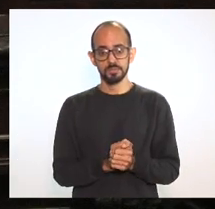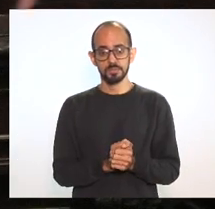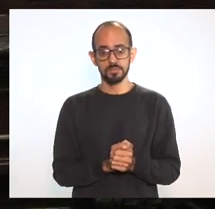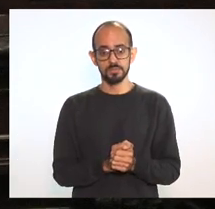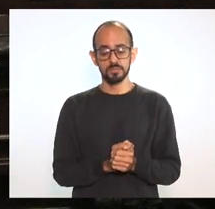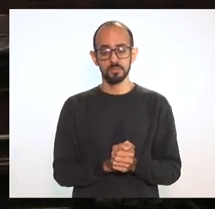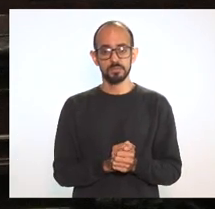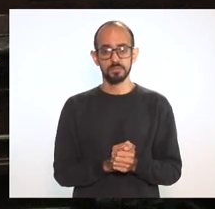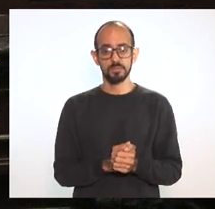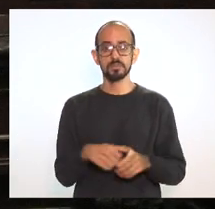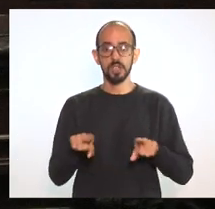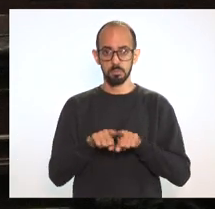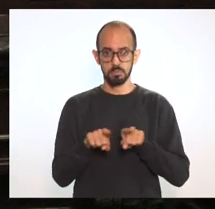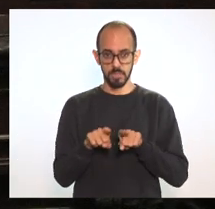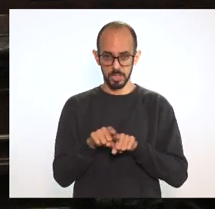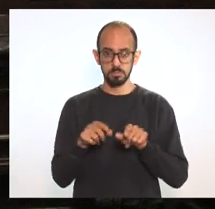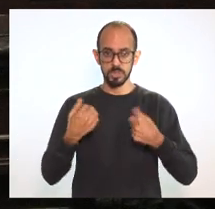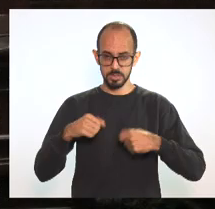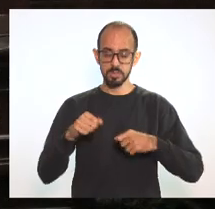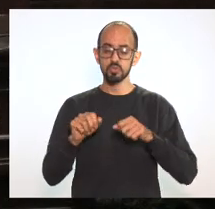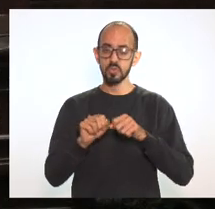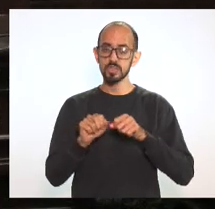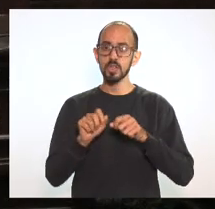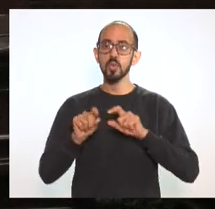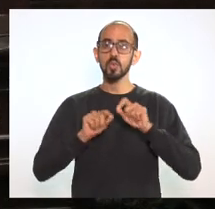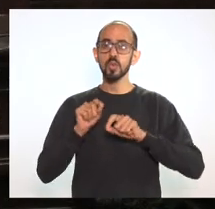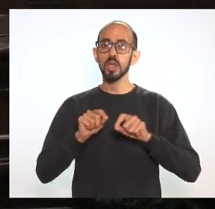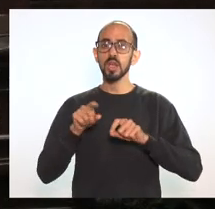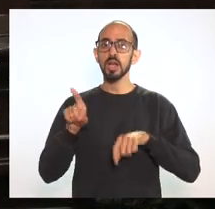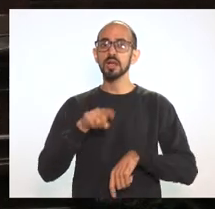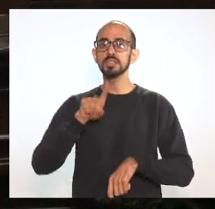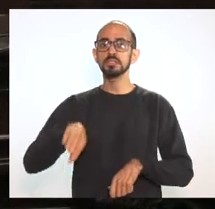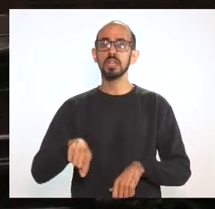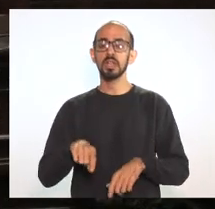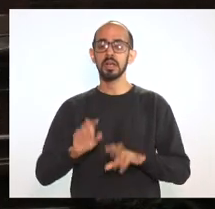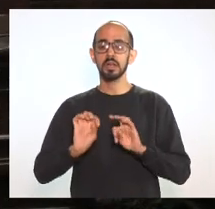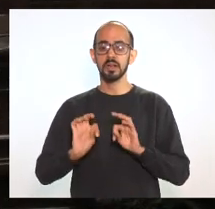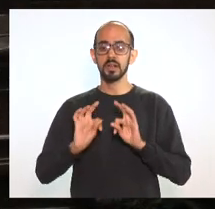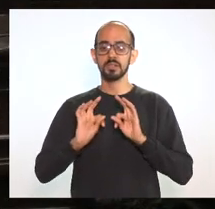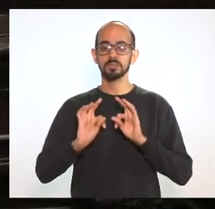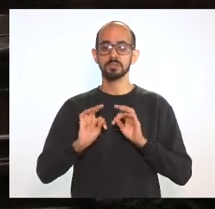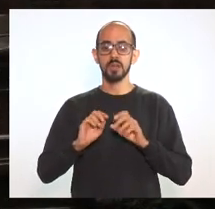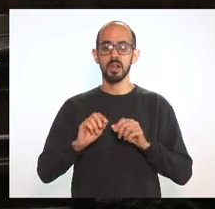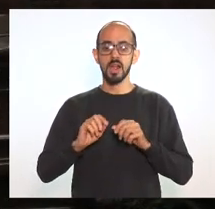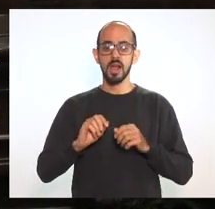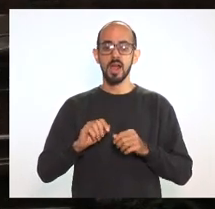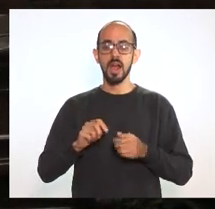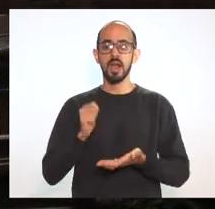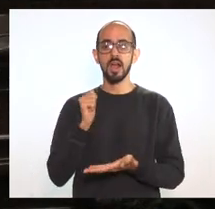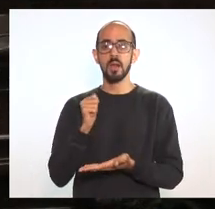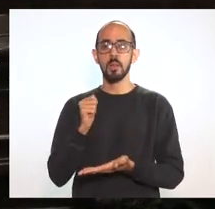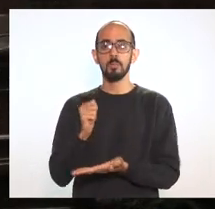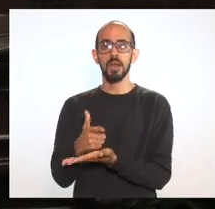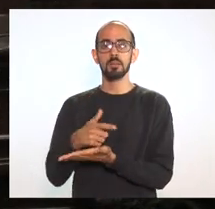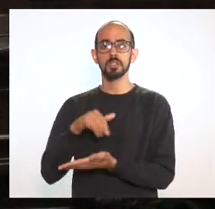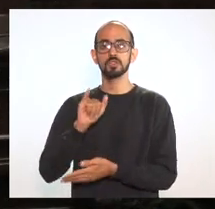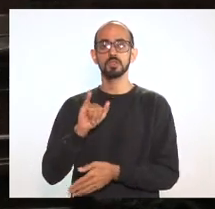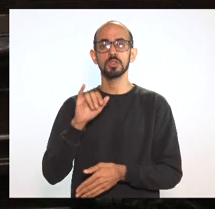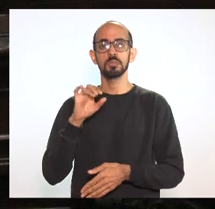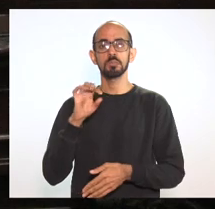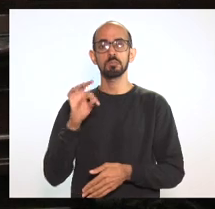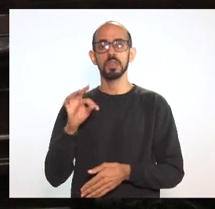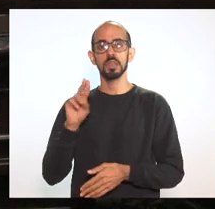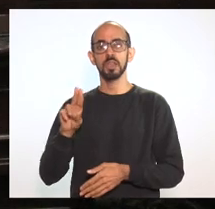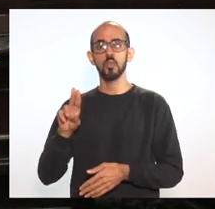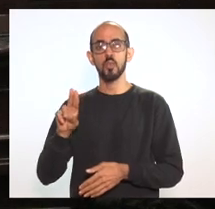Vamos fazer o seguinte também. Vamos cancelar a cobrança de IPTU, de IPVA,